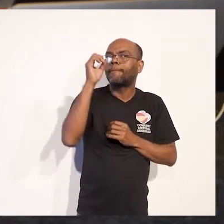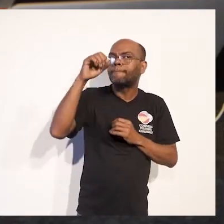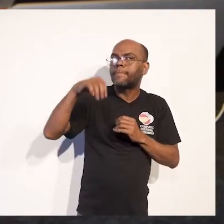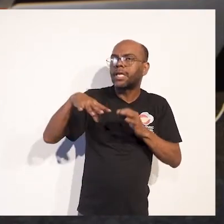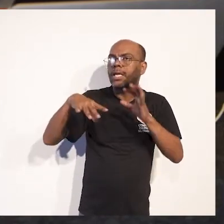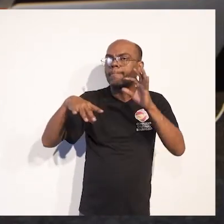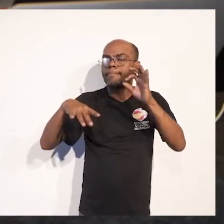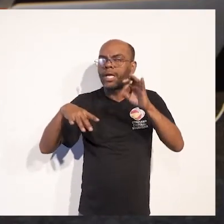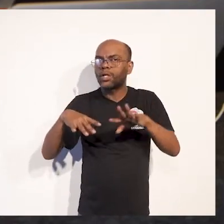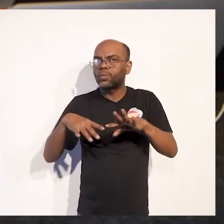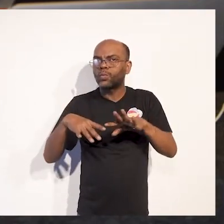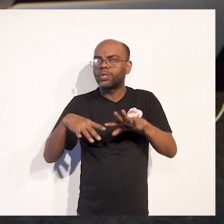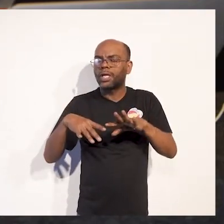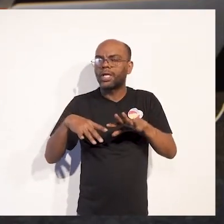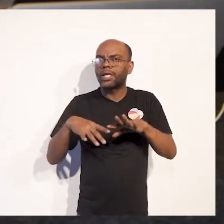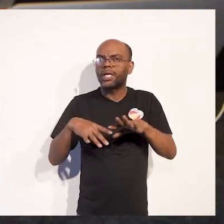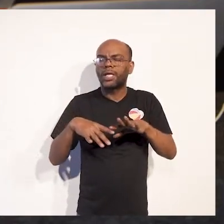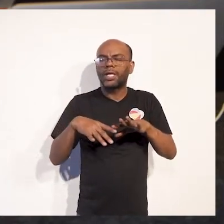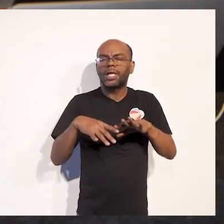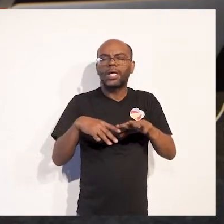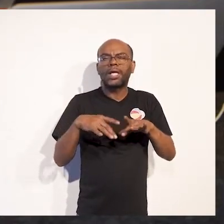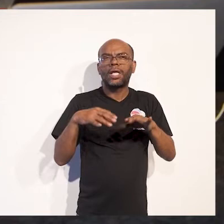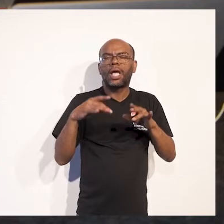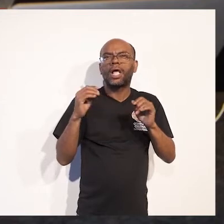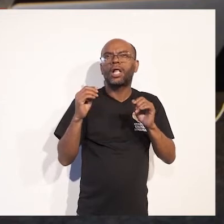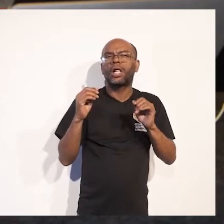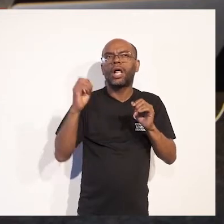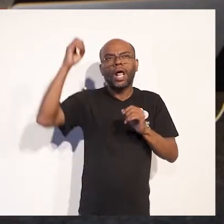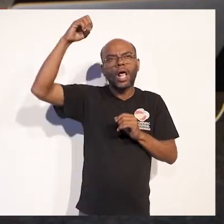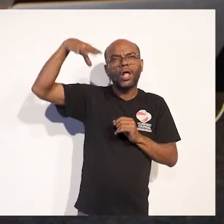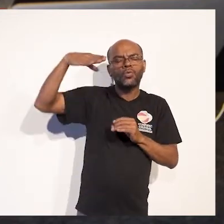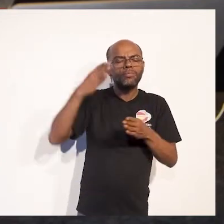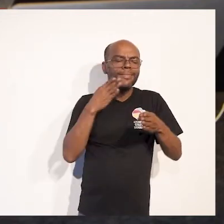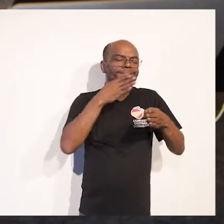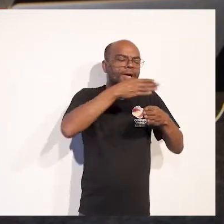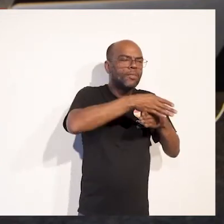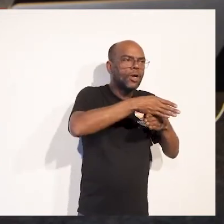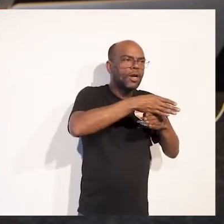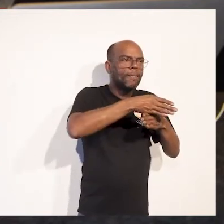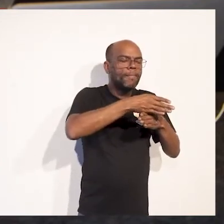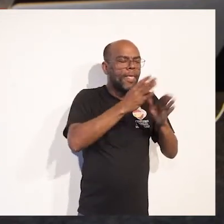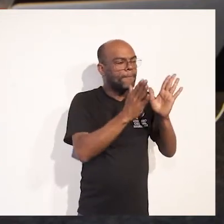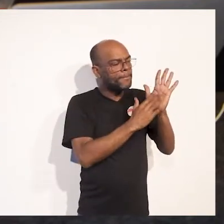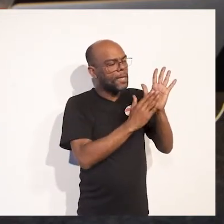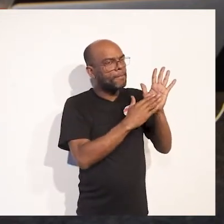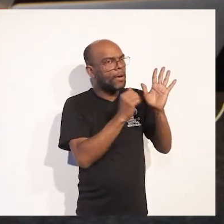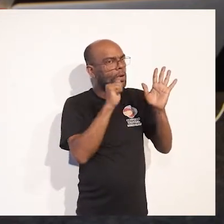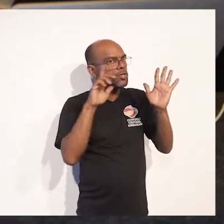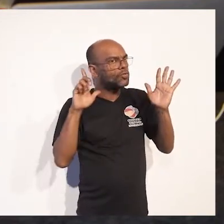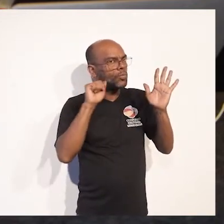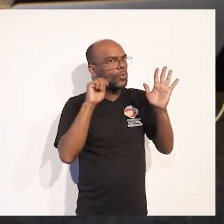luz perpassa por ela e chega aqui do outro lado. Talvez vocês possam estar vendo aqui a minha mão azul. É justamente